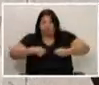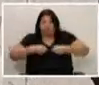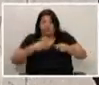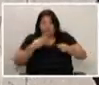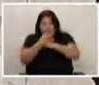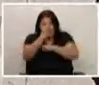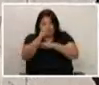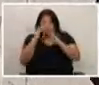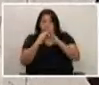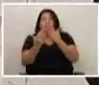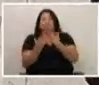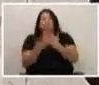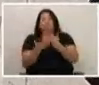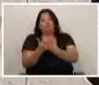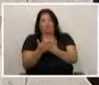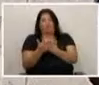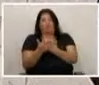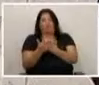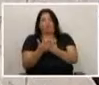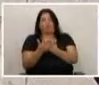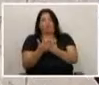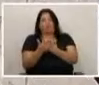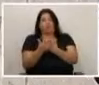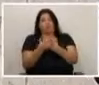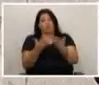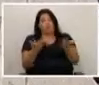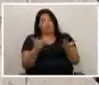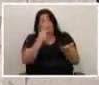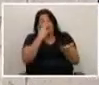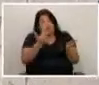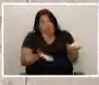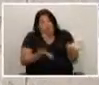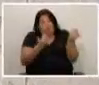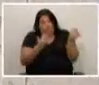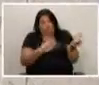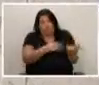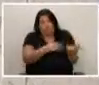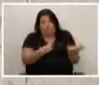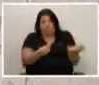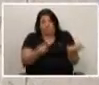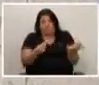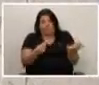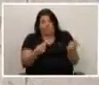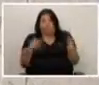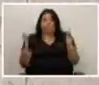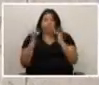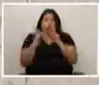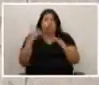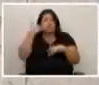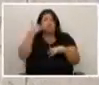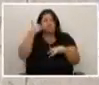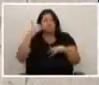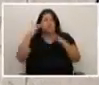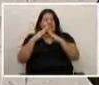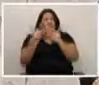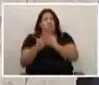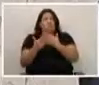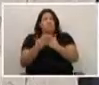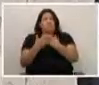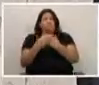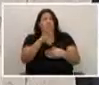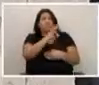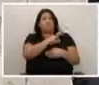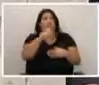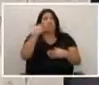adentra a escola. Tudo leva a crer que essa pessoa seja o jovem. Foi entrado em contato com a escola, o pessoal do P2 do 18º Batalhão entrou em contato